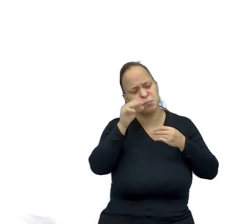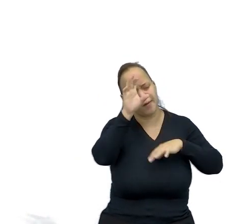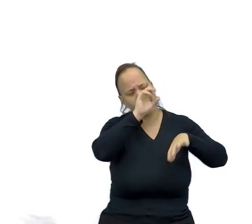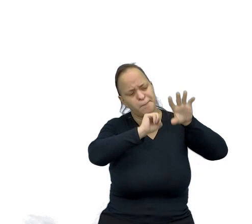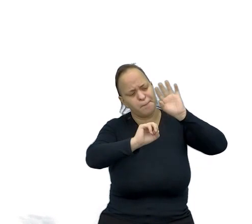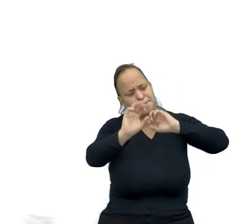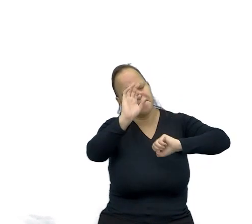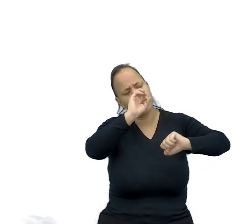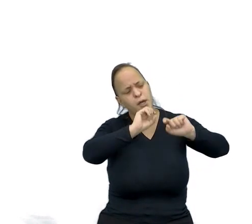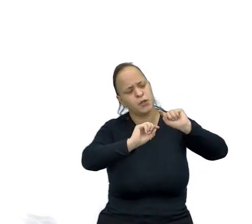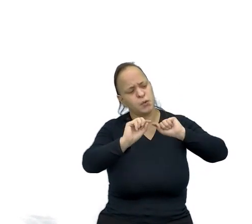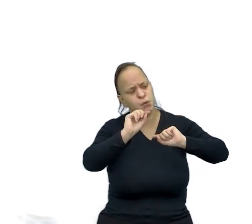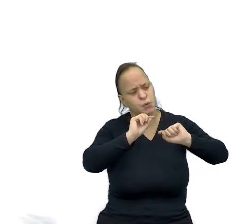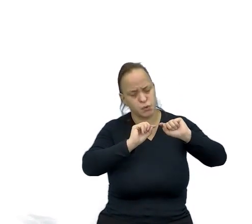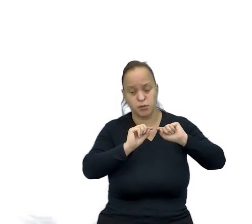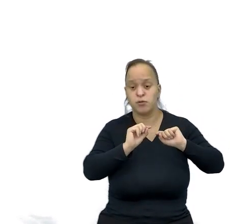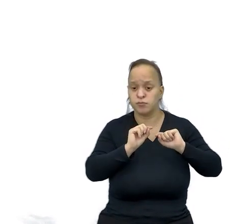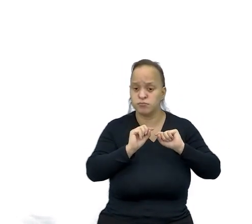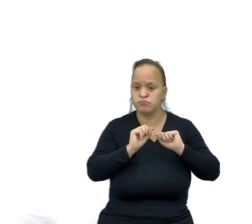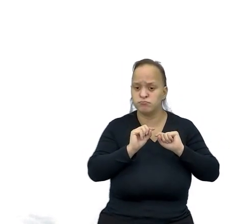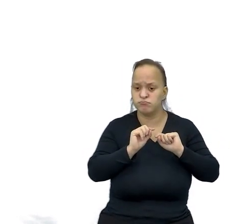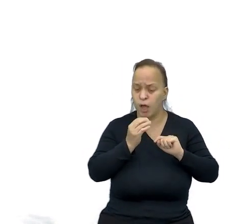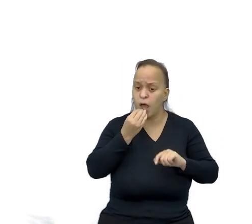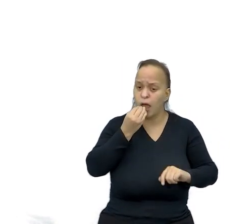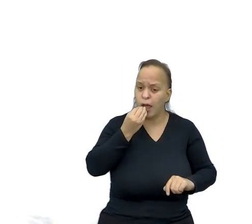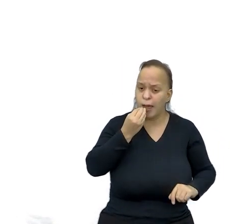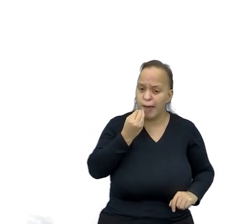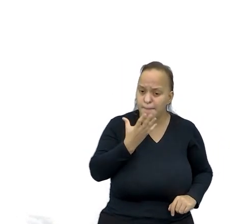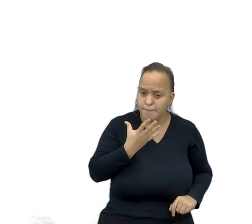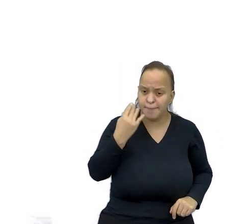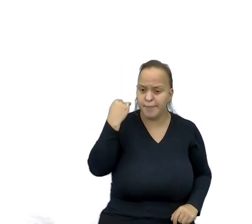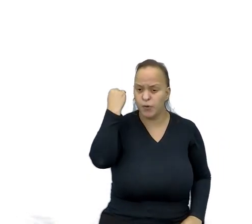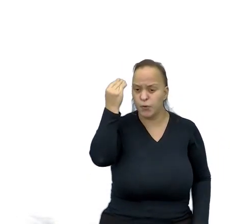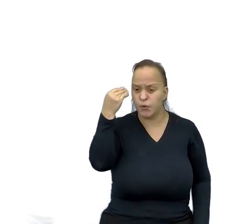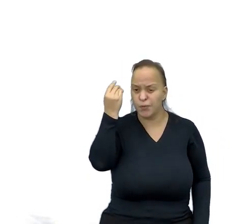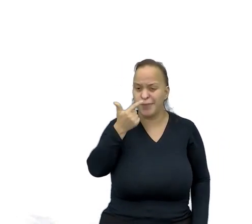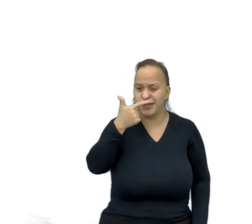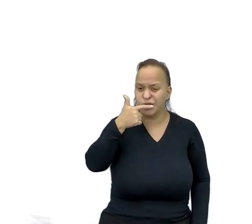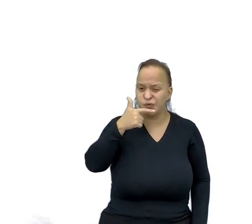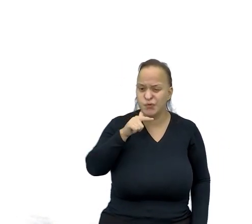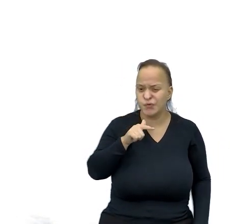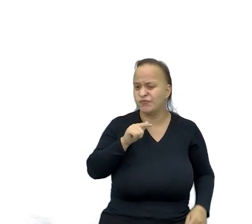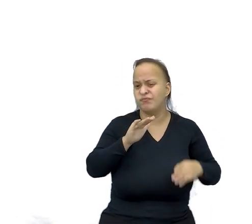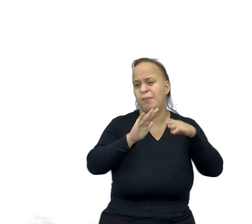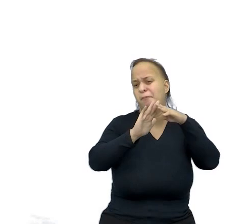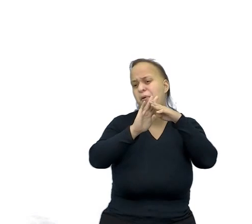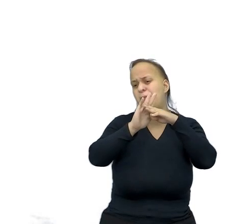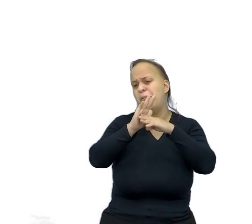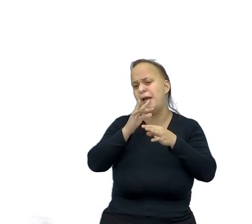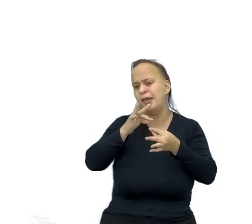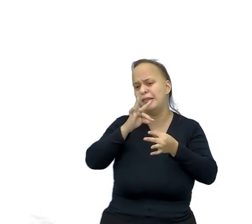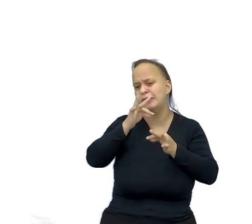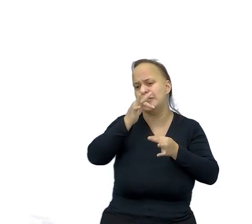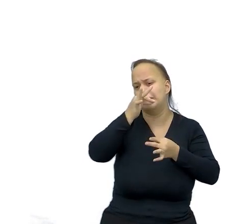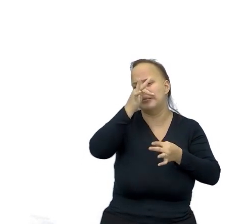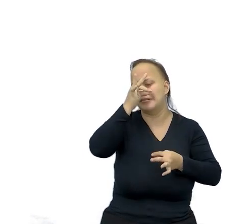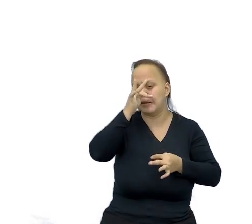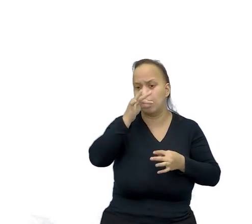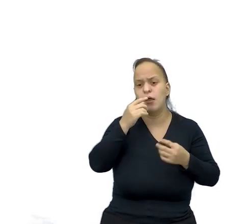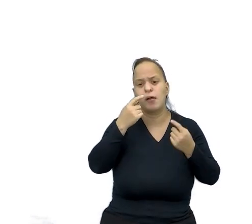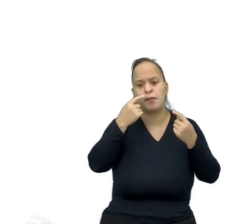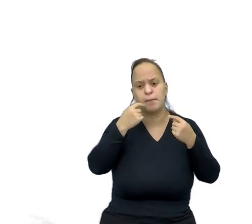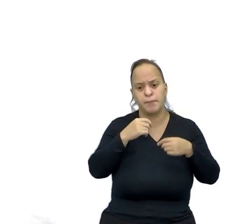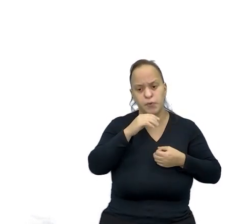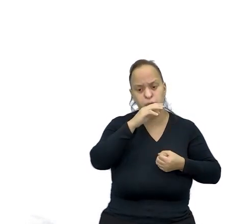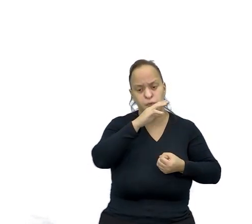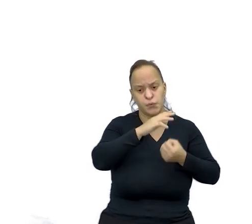com ela? Vale a pena vivenciar essa experiência de novo? Entre outras que vocês podem ir criando de acordo com